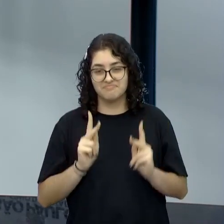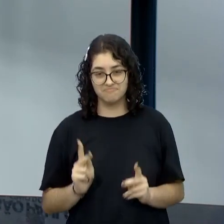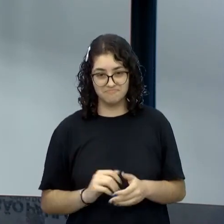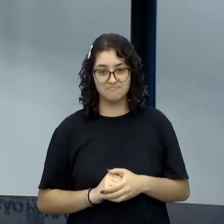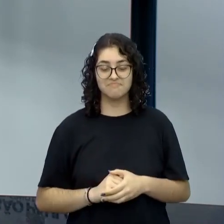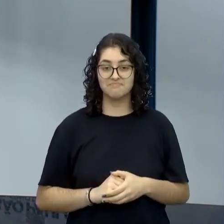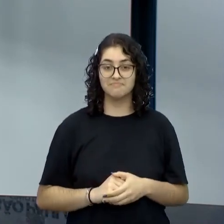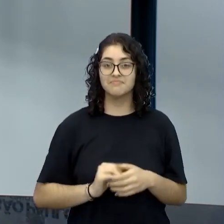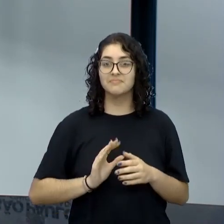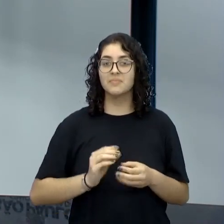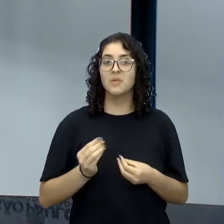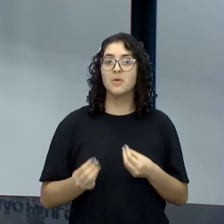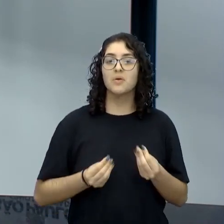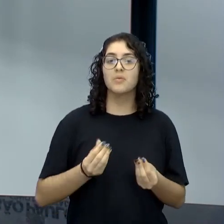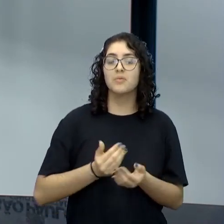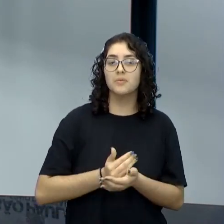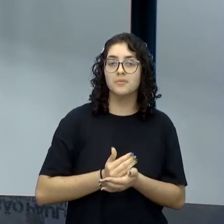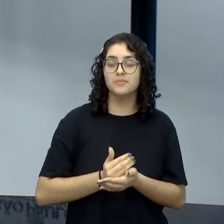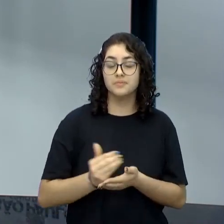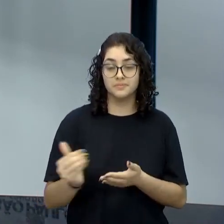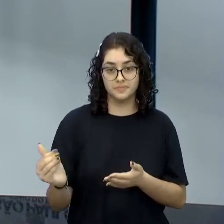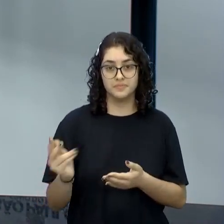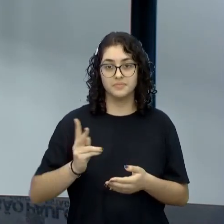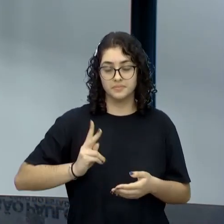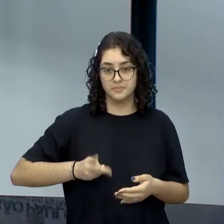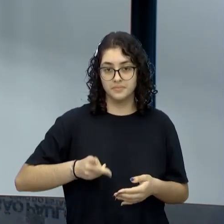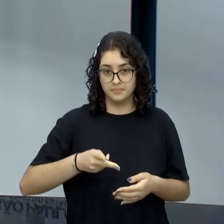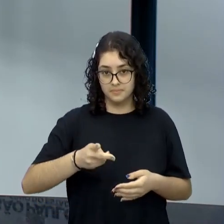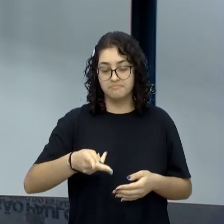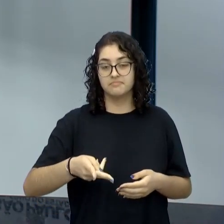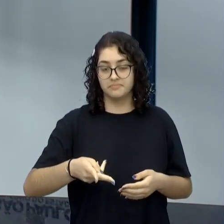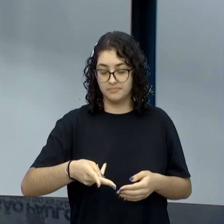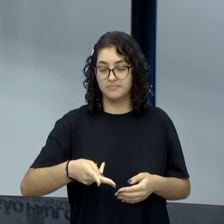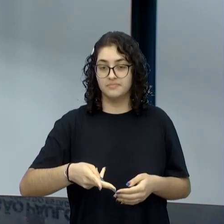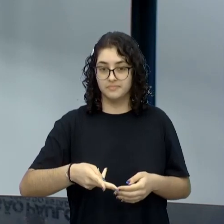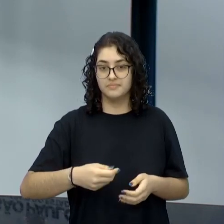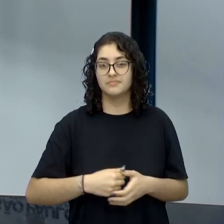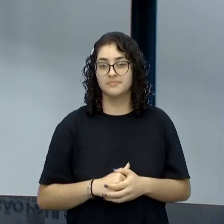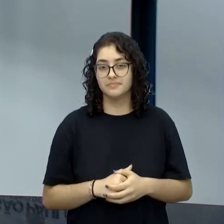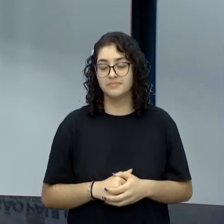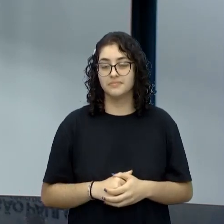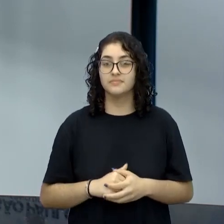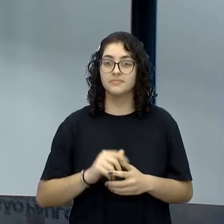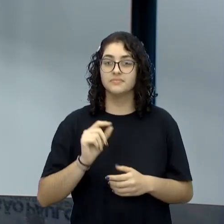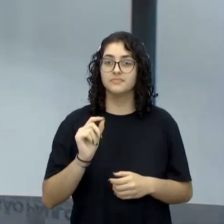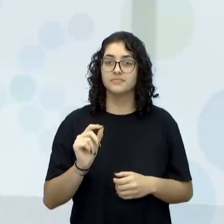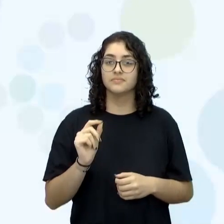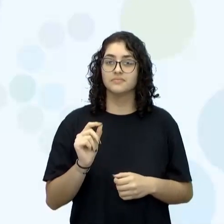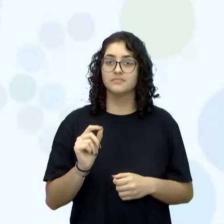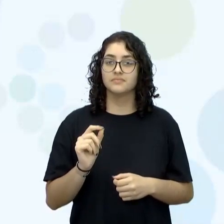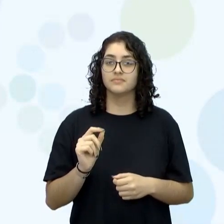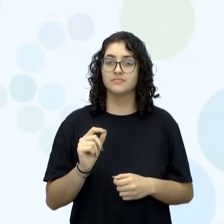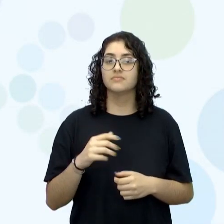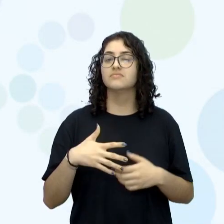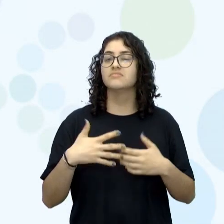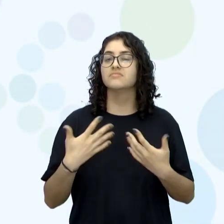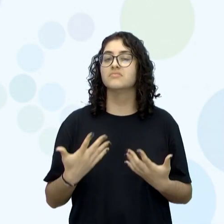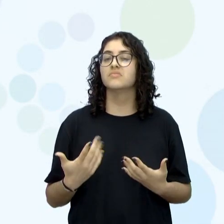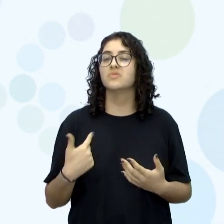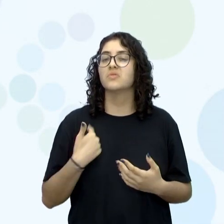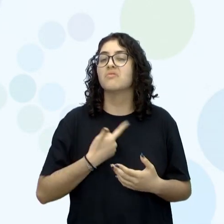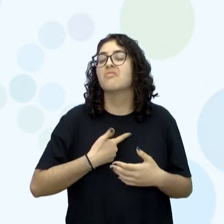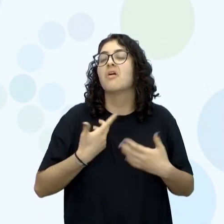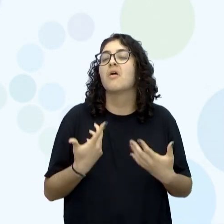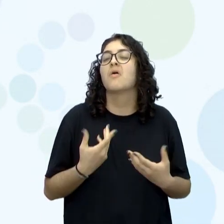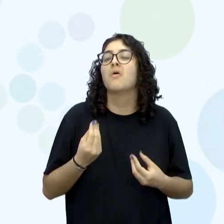né? E pra gente começar, né, na verdade, continuar o que a gente estava falando, a gente vai aí pro onde nós estamos, quem somos nós e